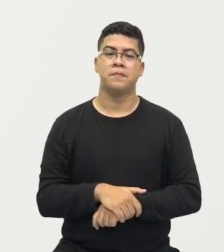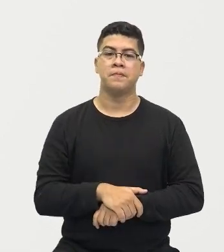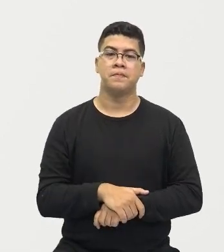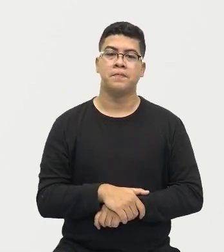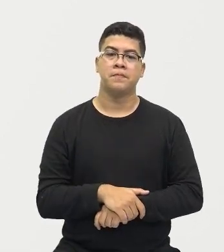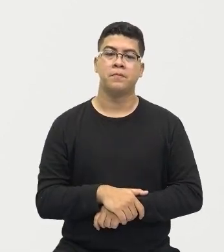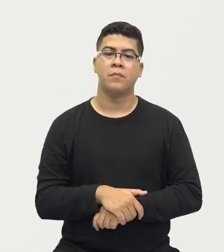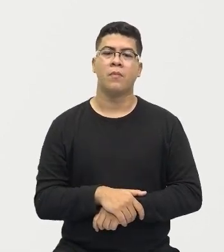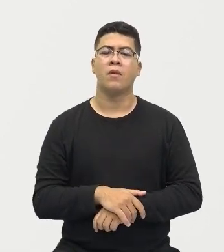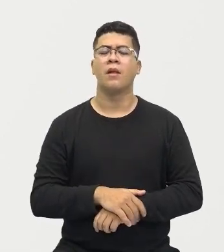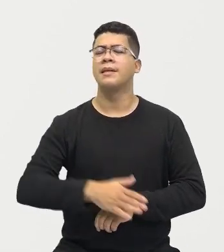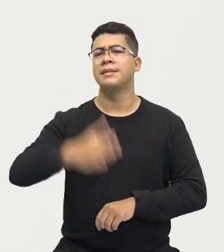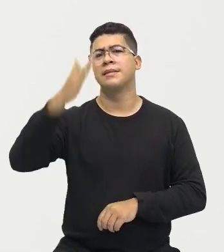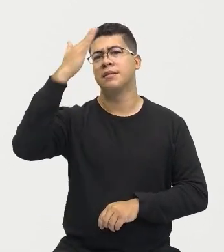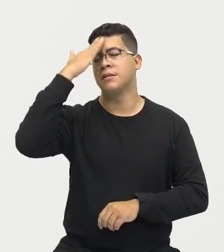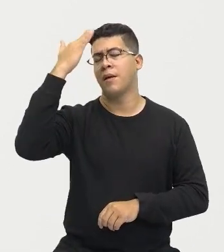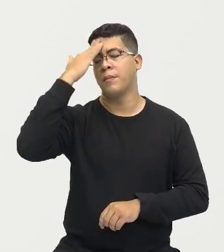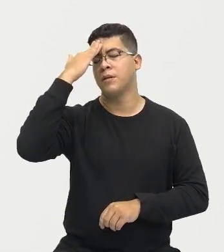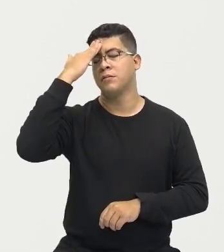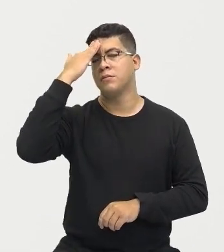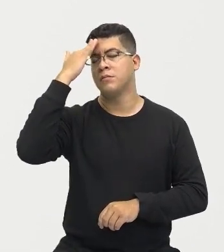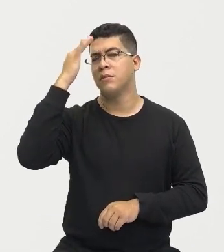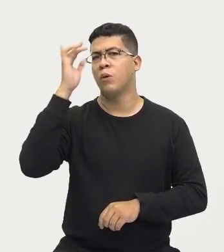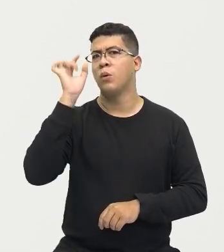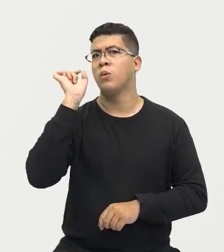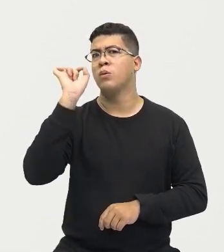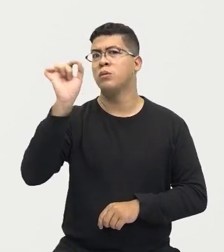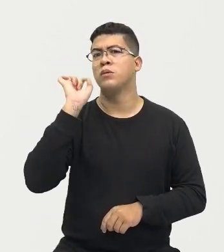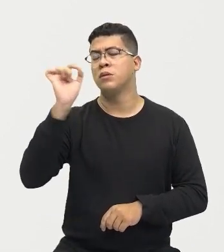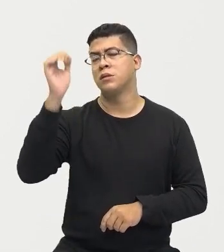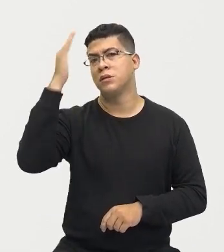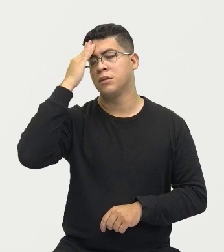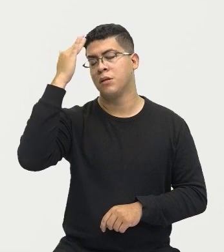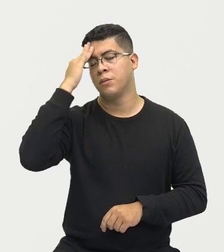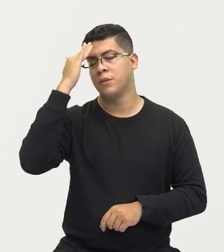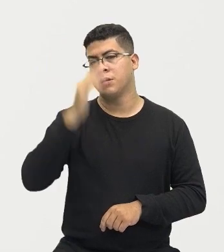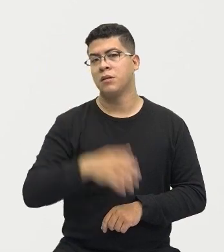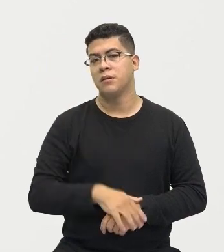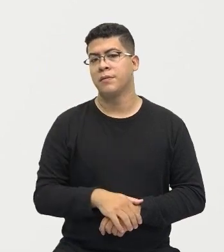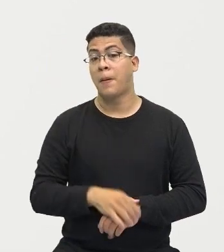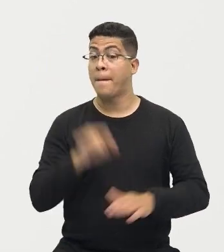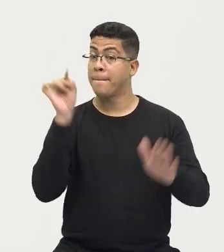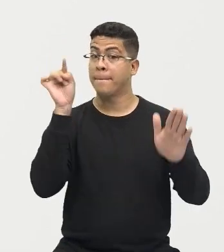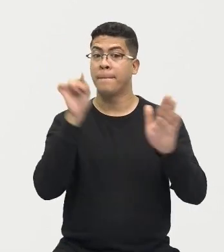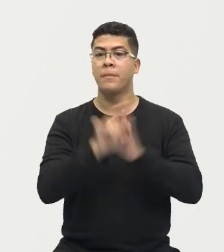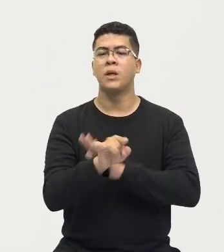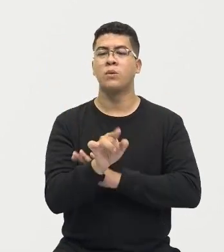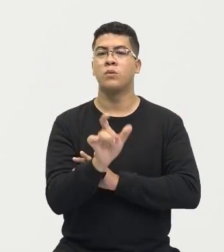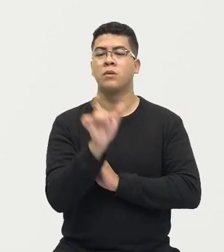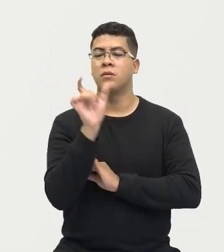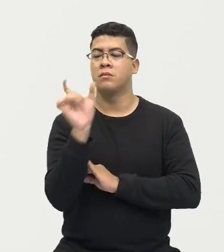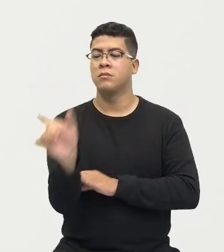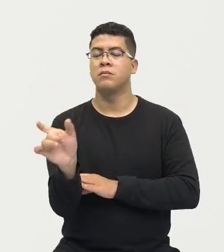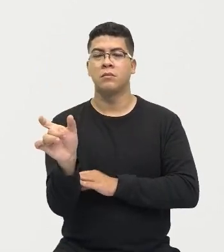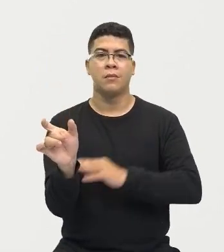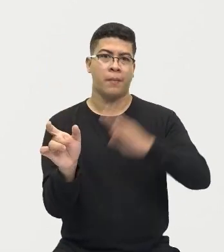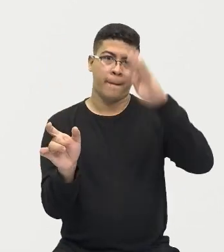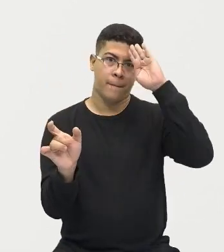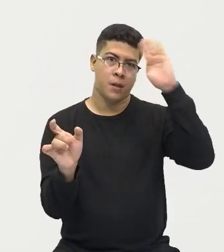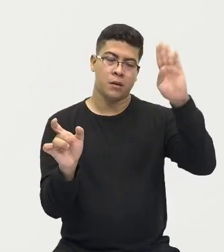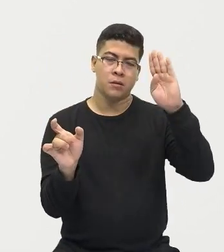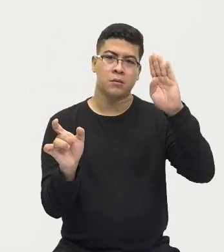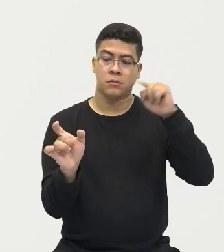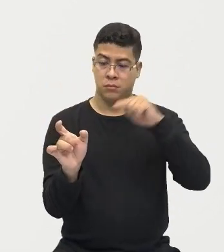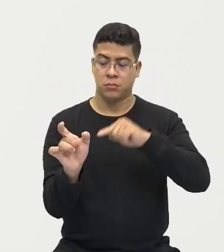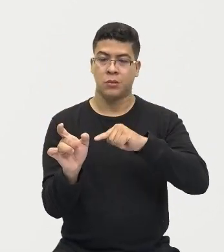Sabia-se, o que sabia-se? Você pergunta para saber aqui, você pergunta para a oração principal do verbo. O que sabia-se? Que o culpado